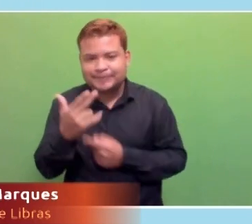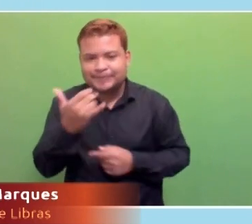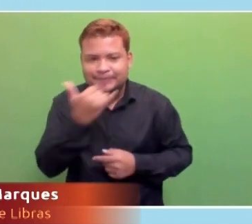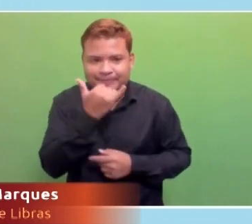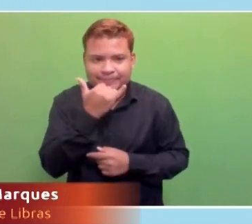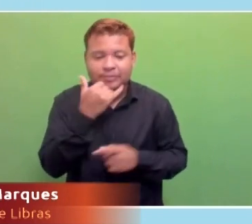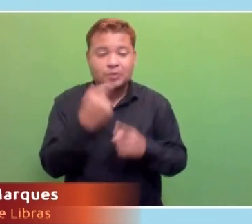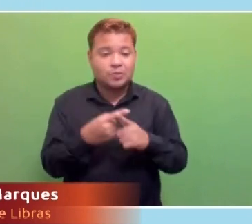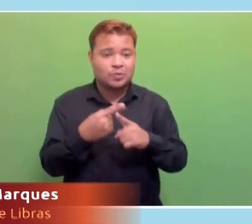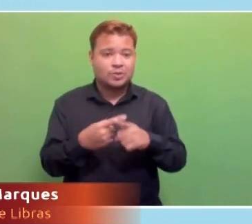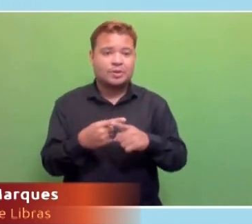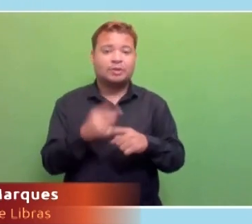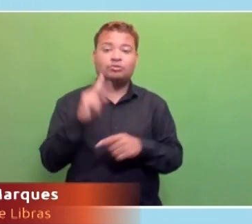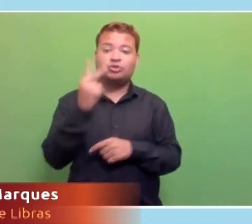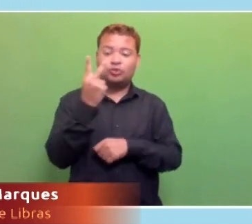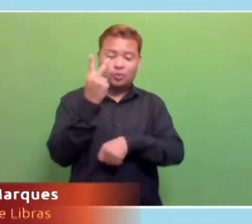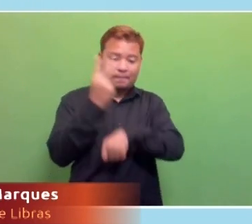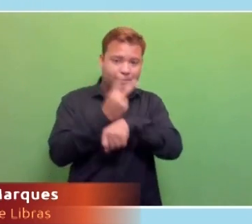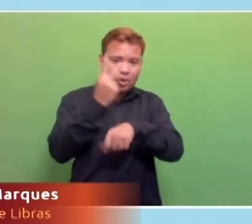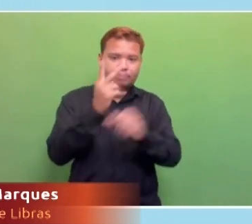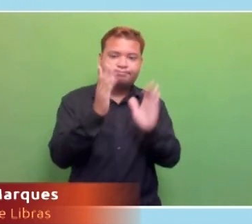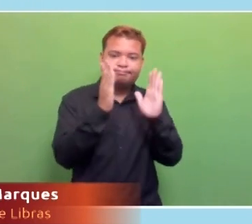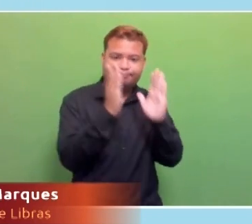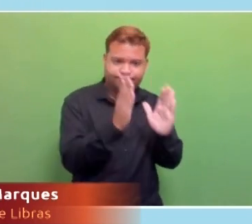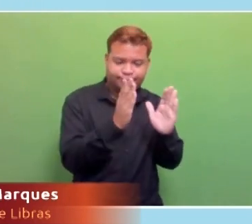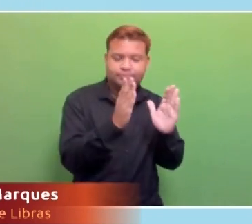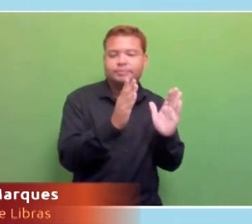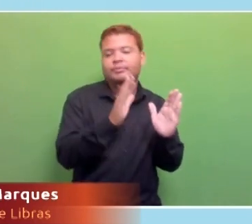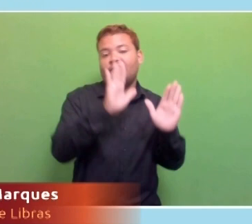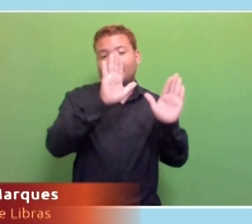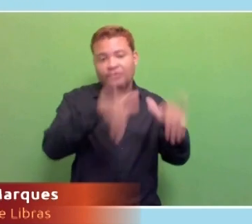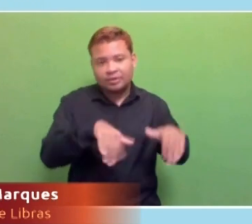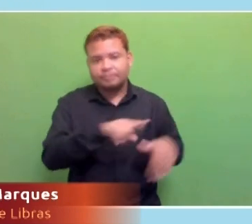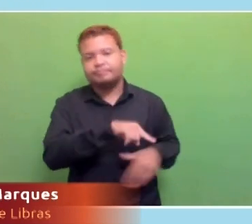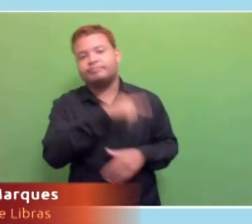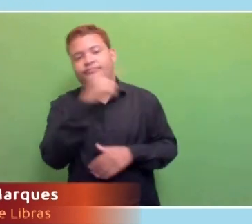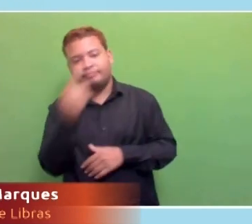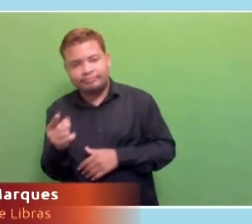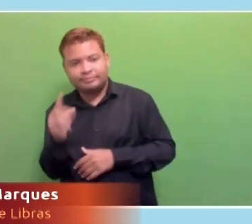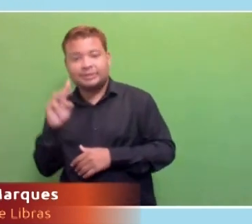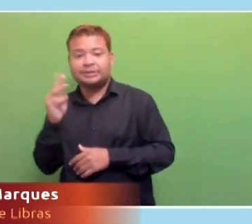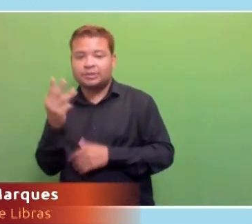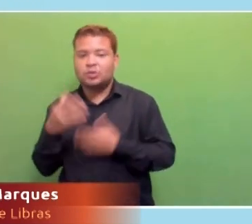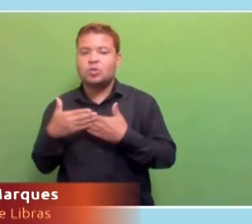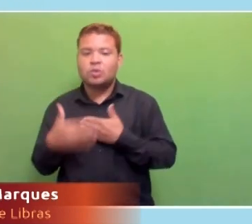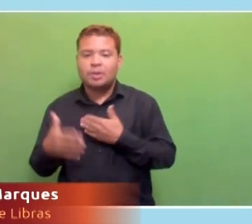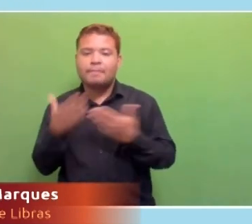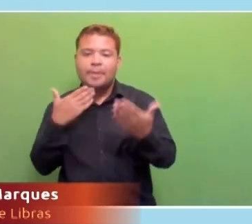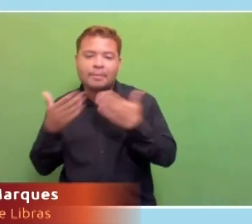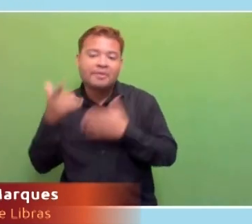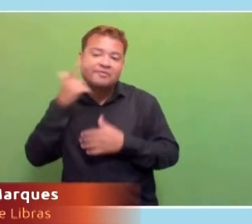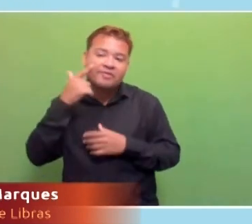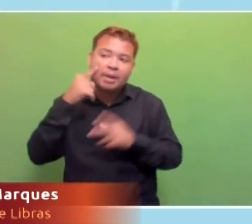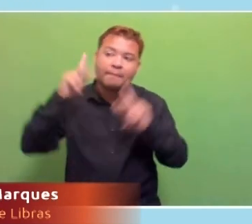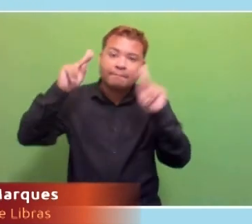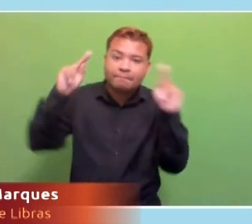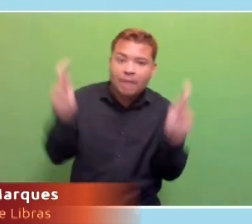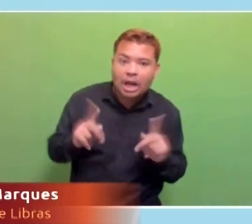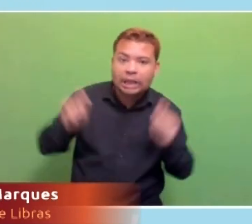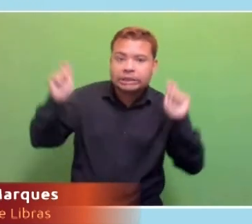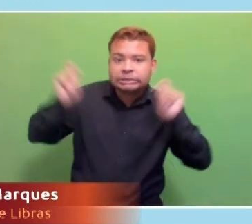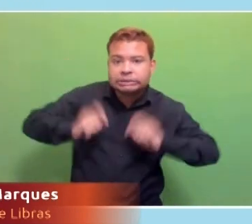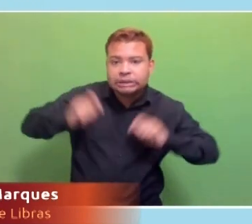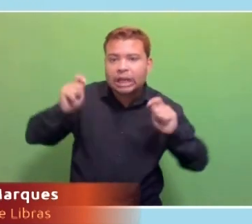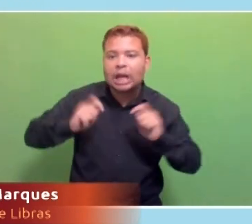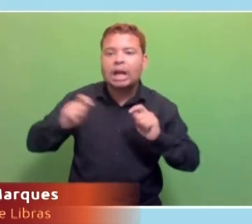esse bloco, daqui a pouco a gente volta para encerrar essa conversa, para analisar a possibilidade, né, de paz na região, de final desse